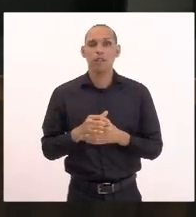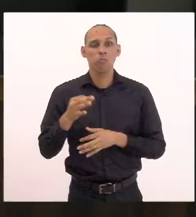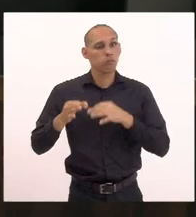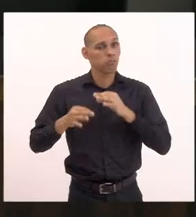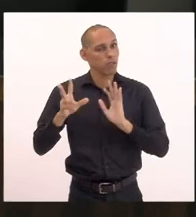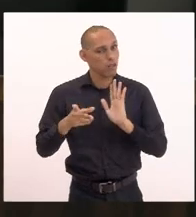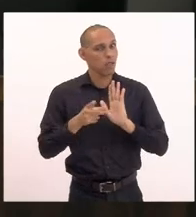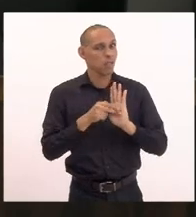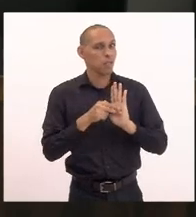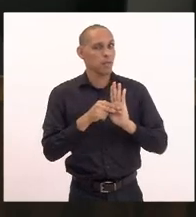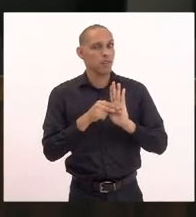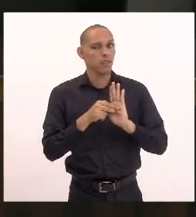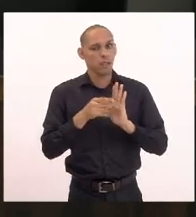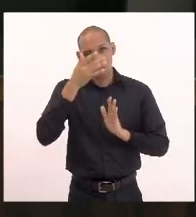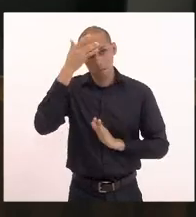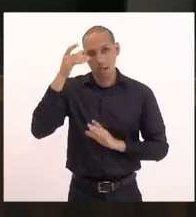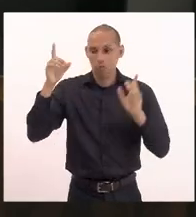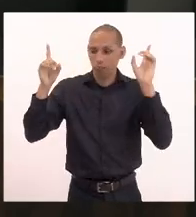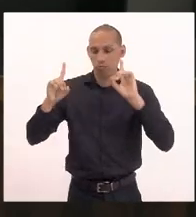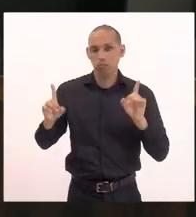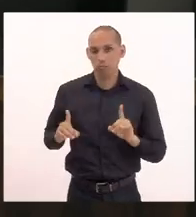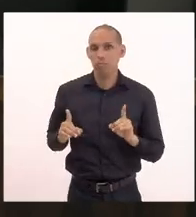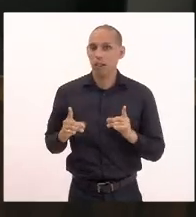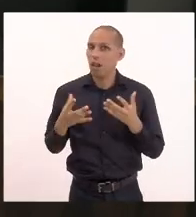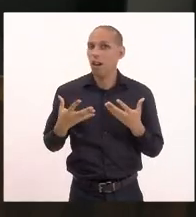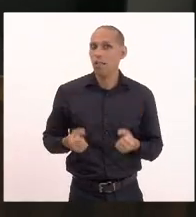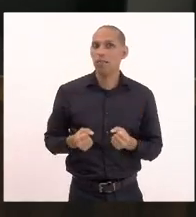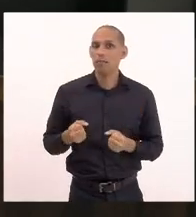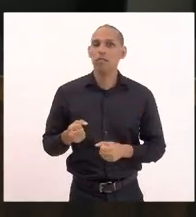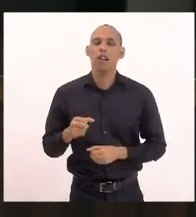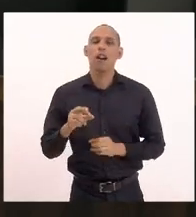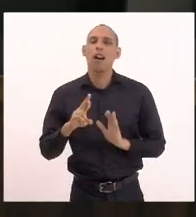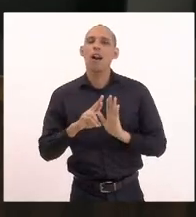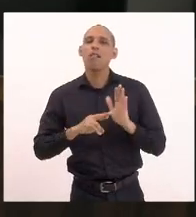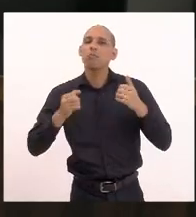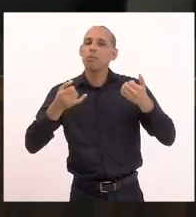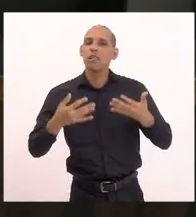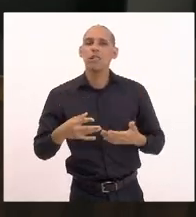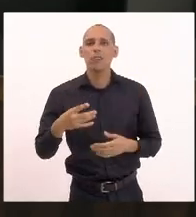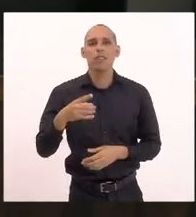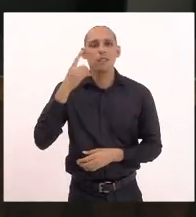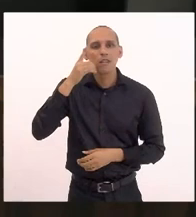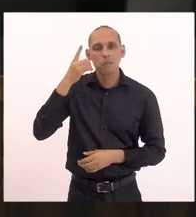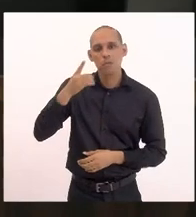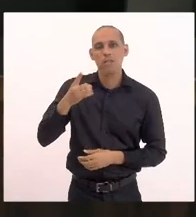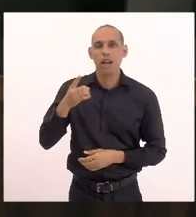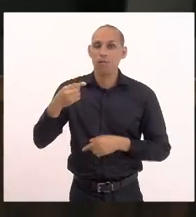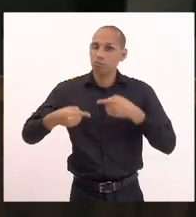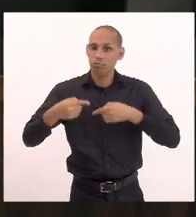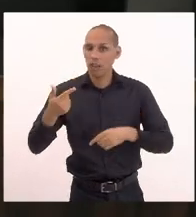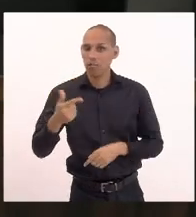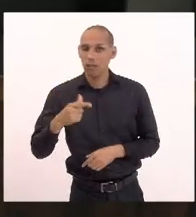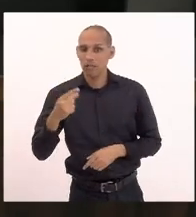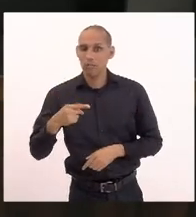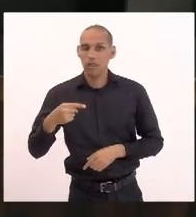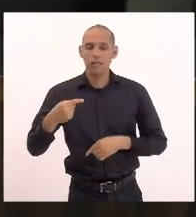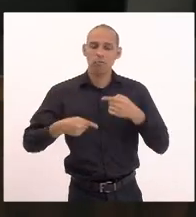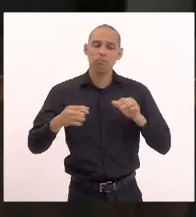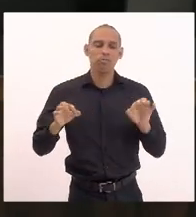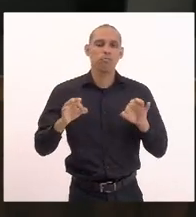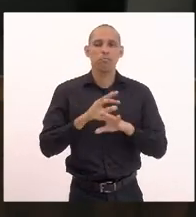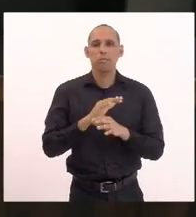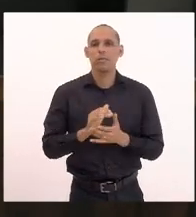emenda e da pessoa com deficiência favorável. Relatores, deputado Márcio Pacheco e Rosane Félix. Em discussão, não havendo quem queira discutir, encerrada a